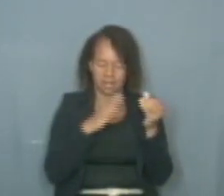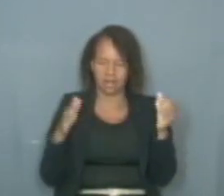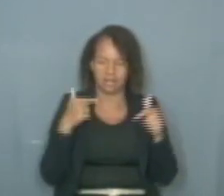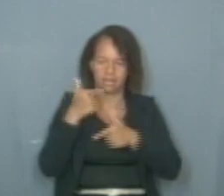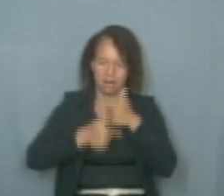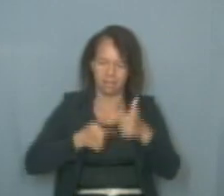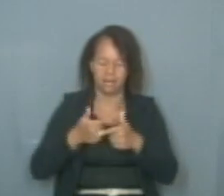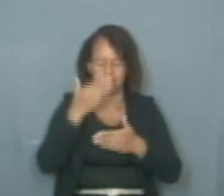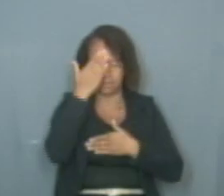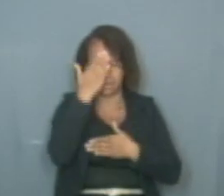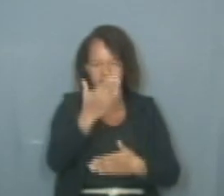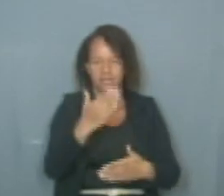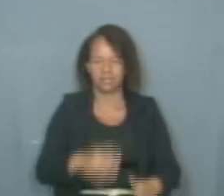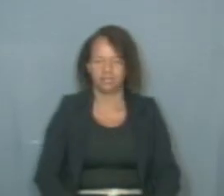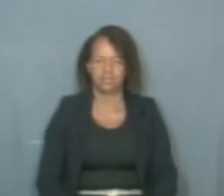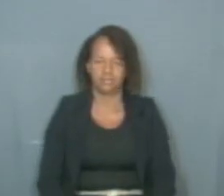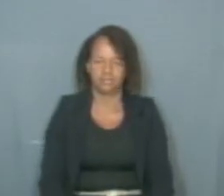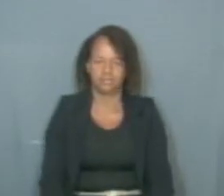obrigada.